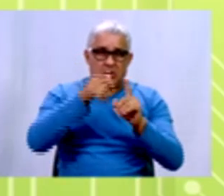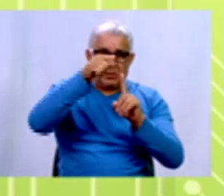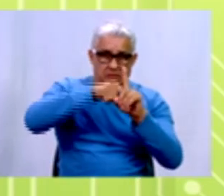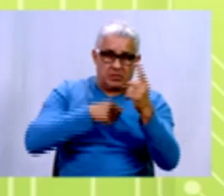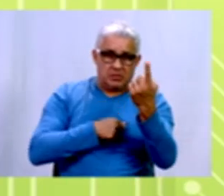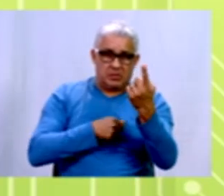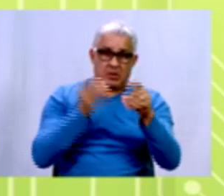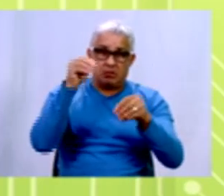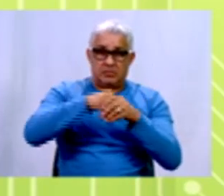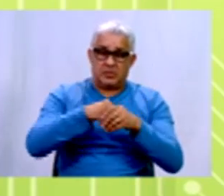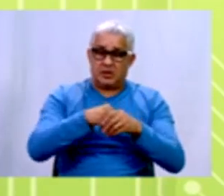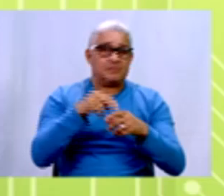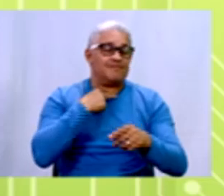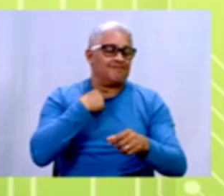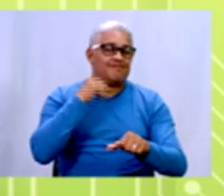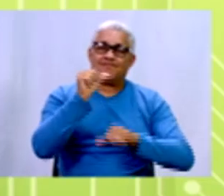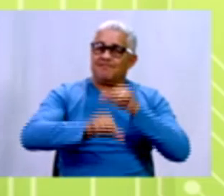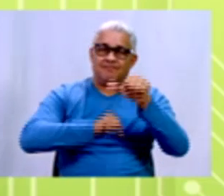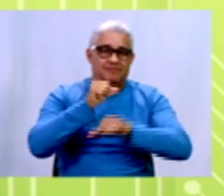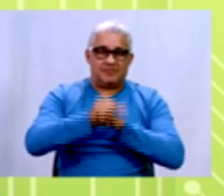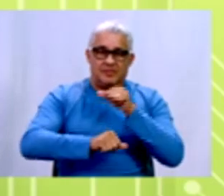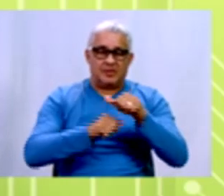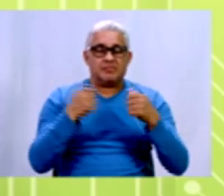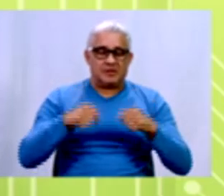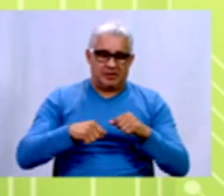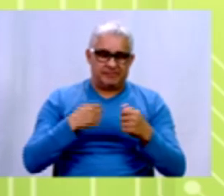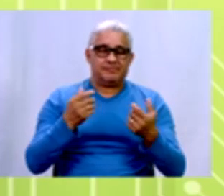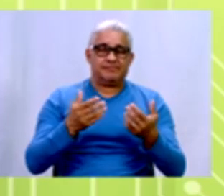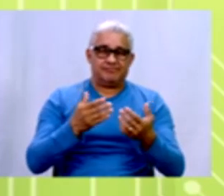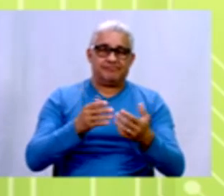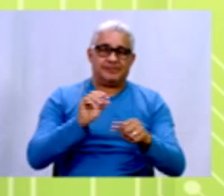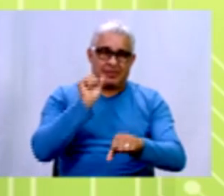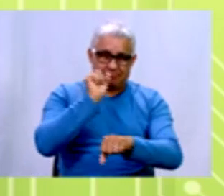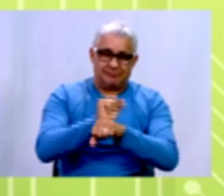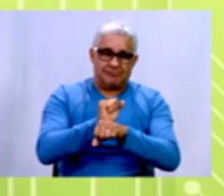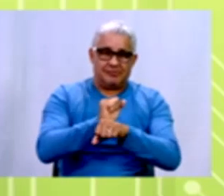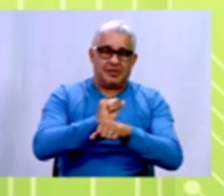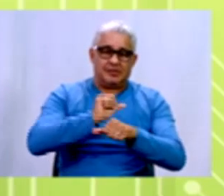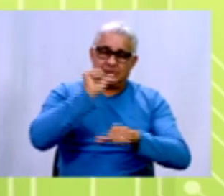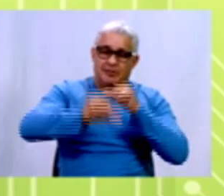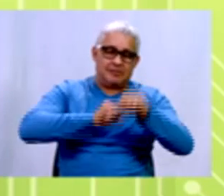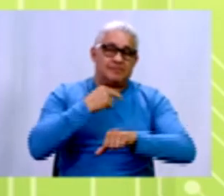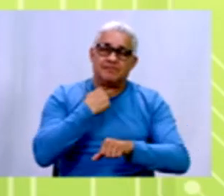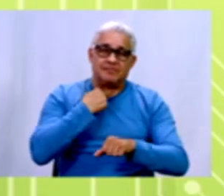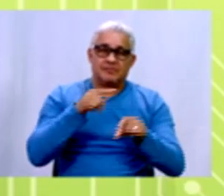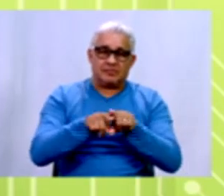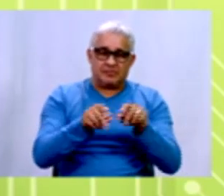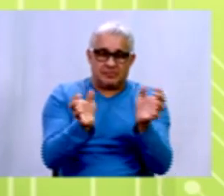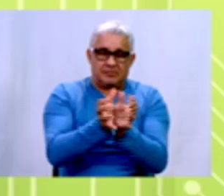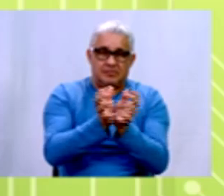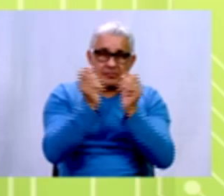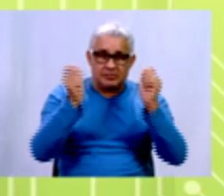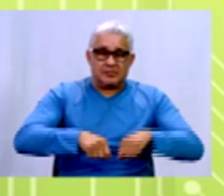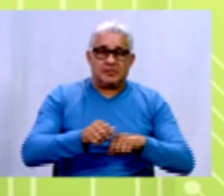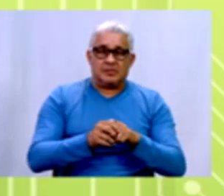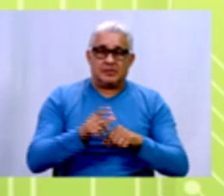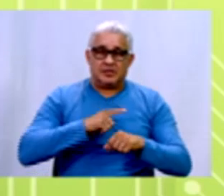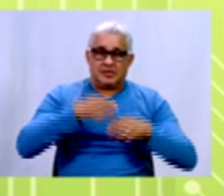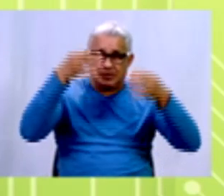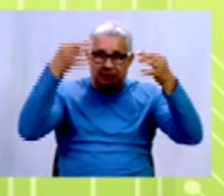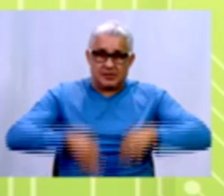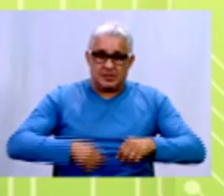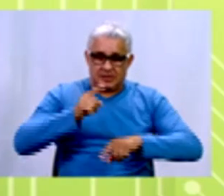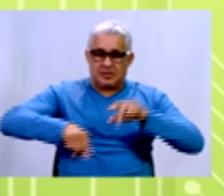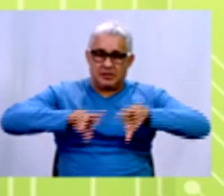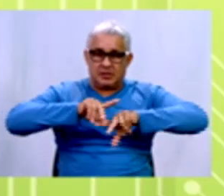para dentro do sprint, ele tem que estar maduro o suficiente para, nesse período, ele não sofrer mudança. E a equipe poder produzir e ter a certeza que vai entregar um